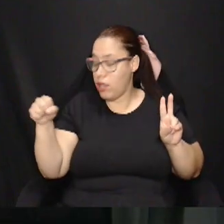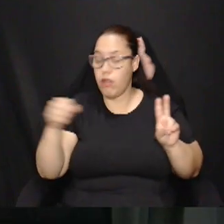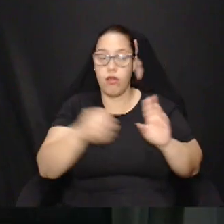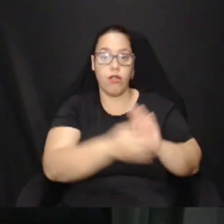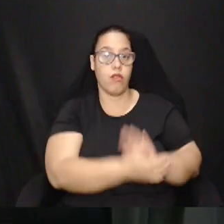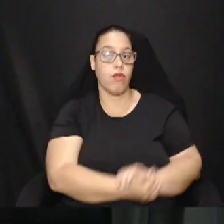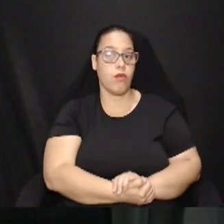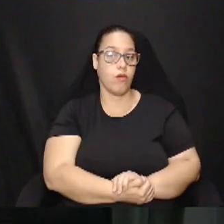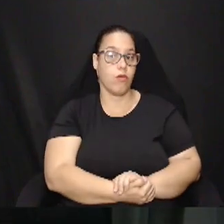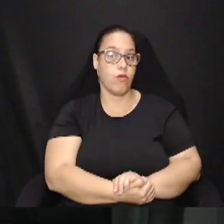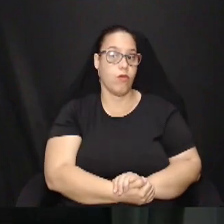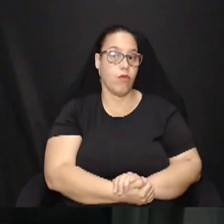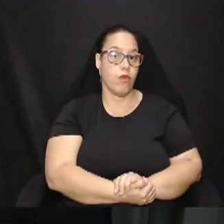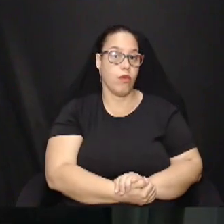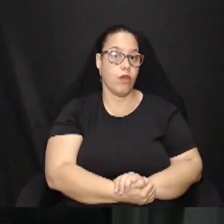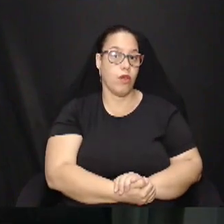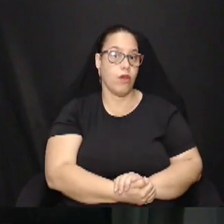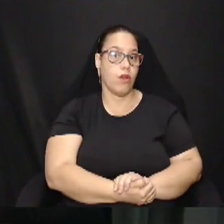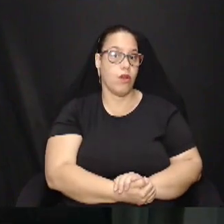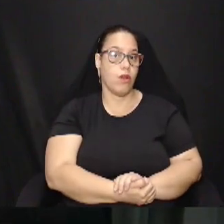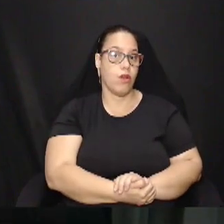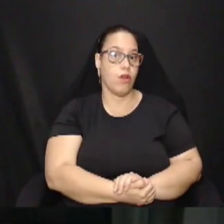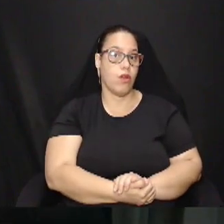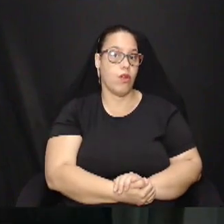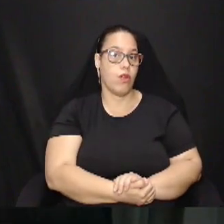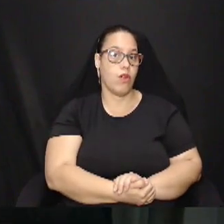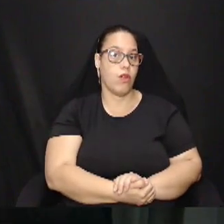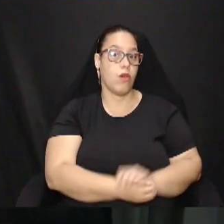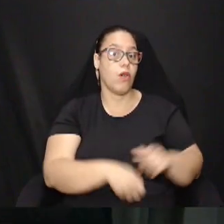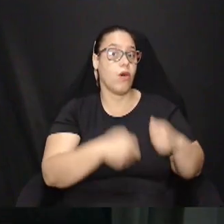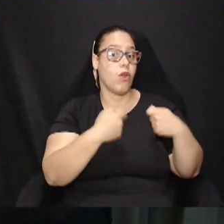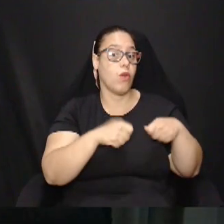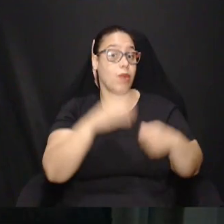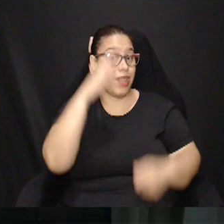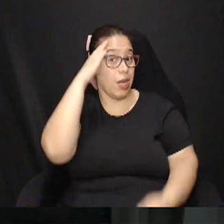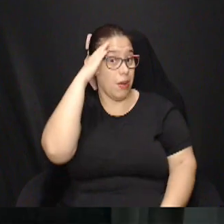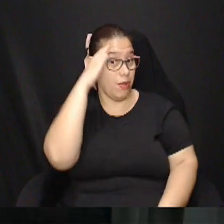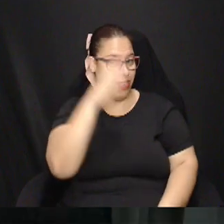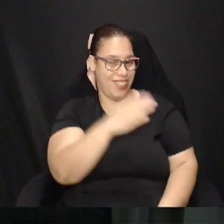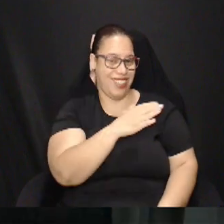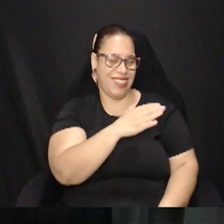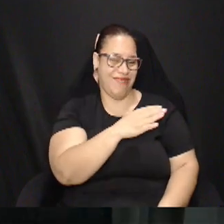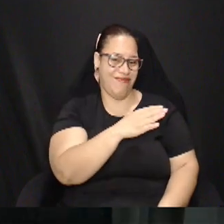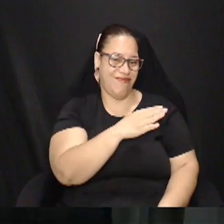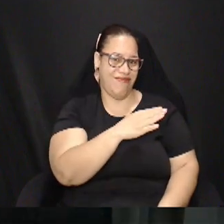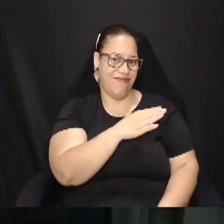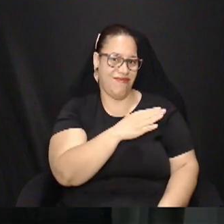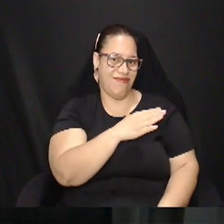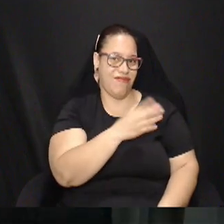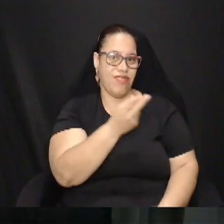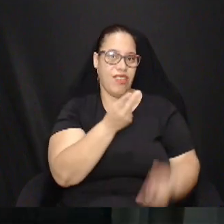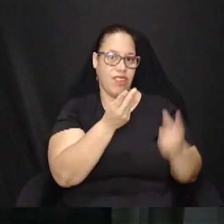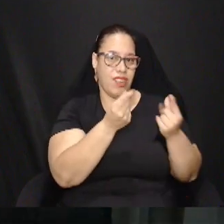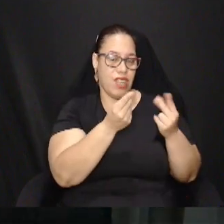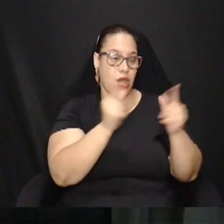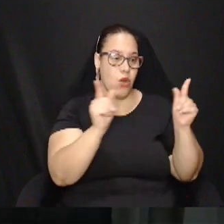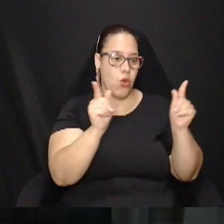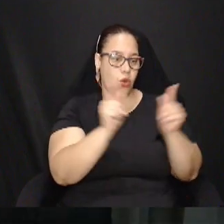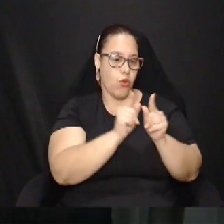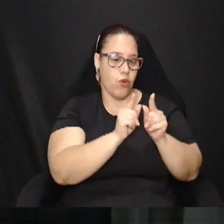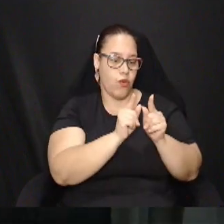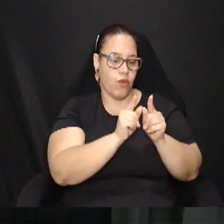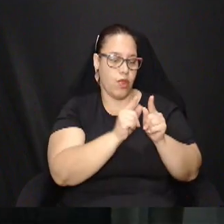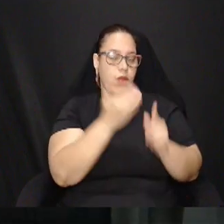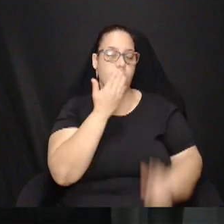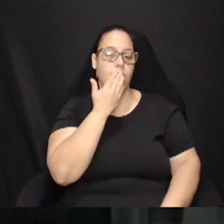na Inglaterra, etc., precisam priorizar. O dinheiro é curto e a demanda é grande.